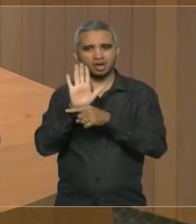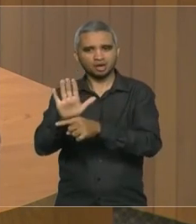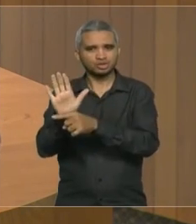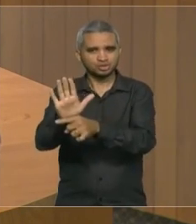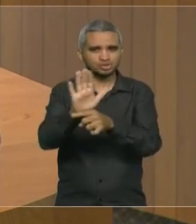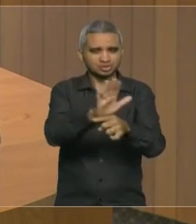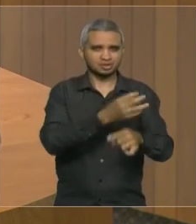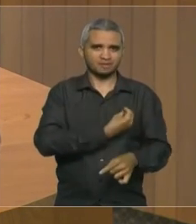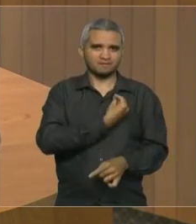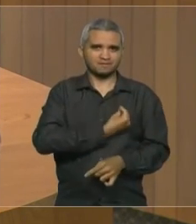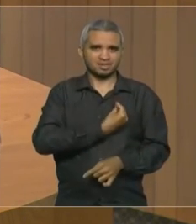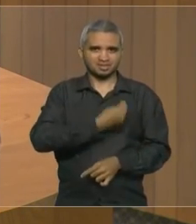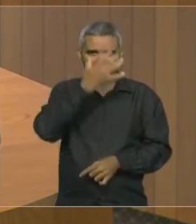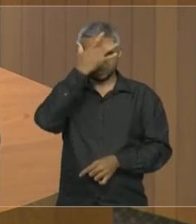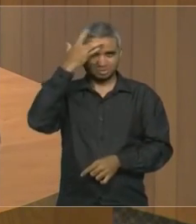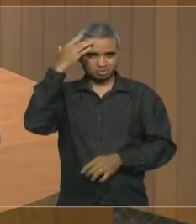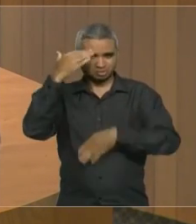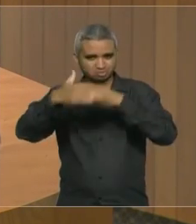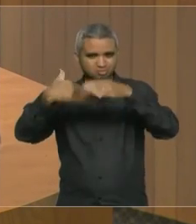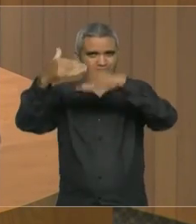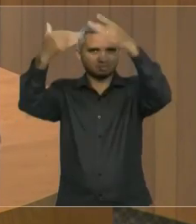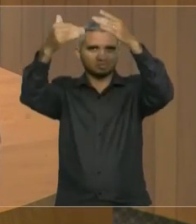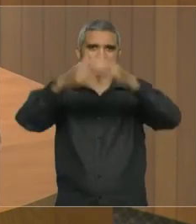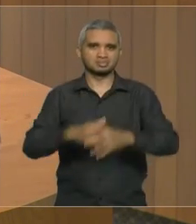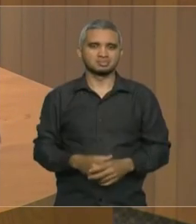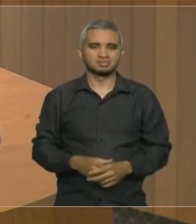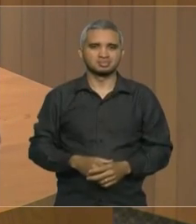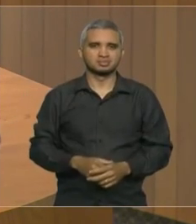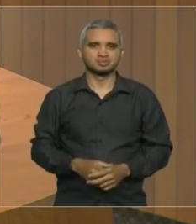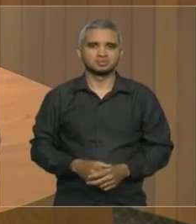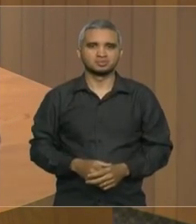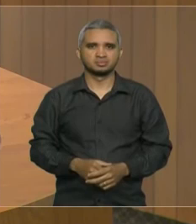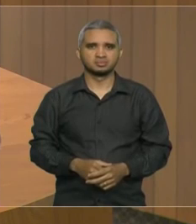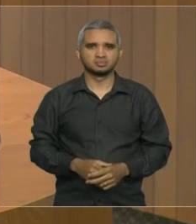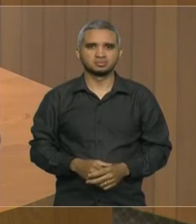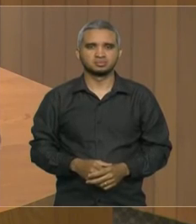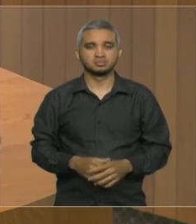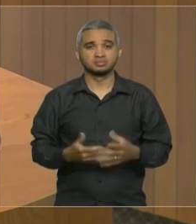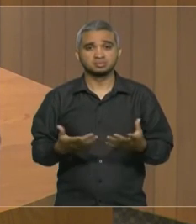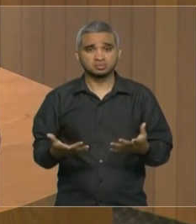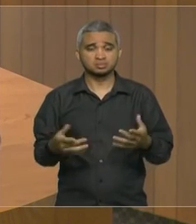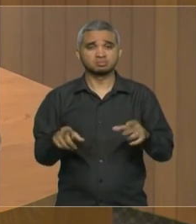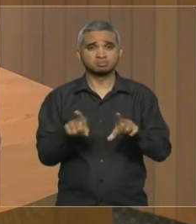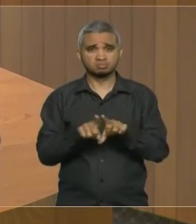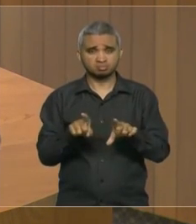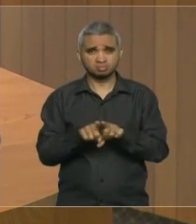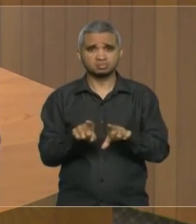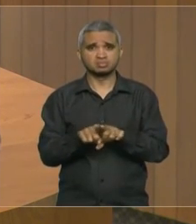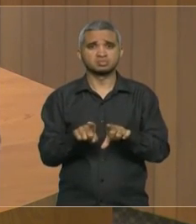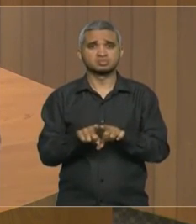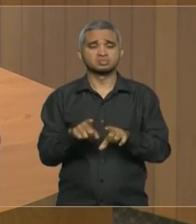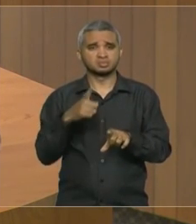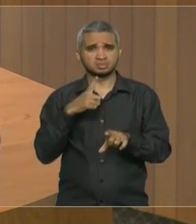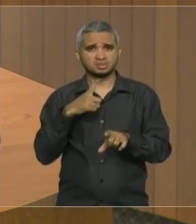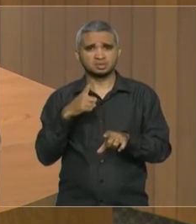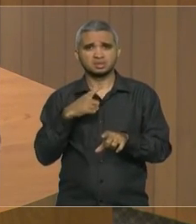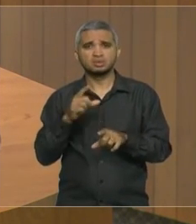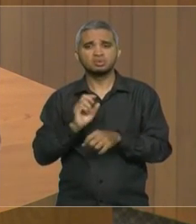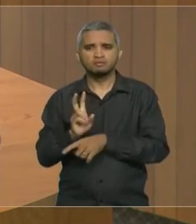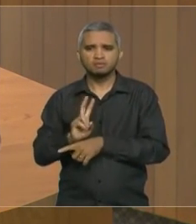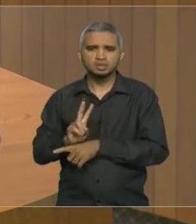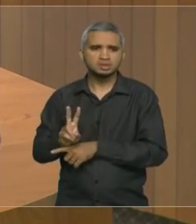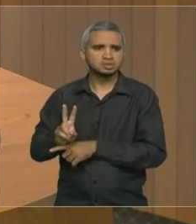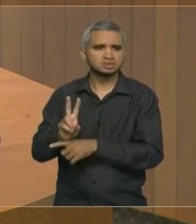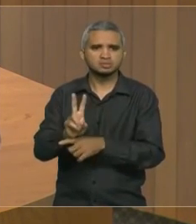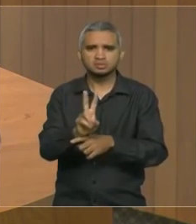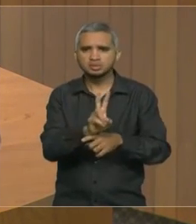políticas públicas de verdade para melhorar a qualidade de vida das pessoas, mas também a oportunidade que temos de fiscalizar